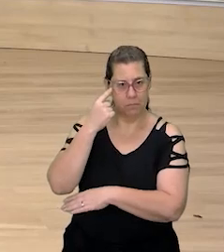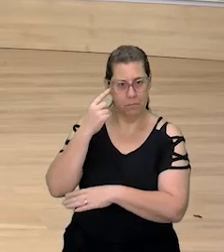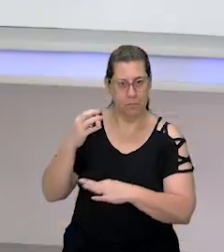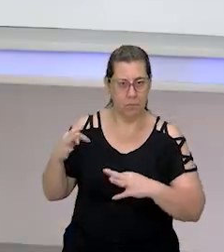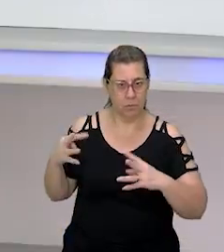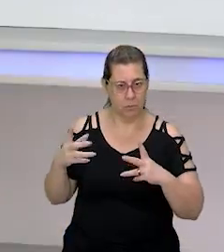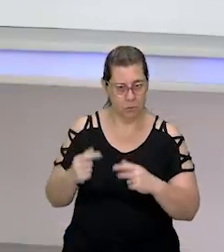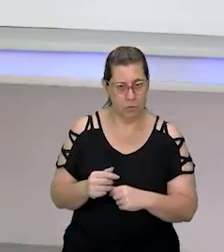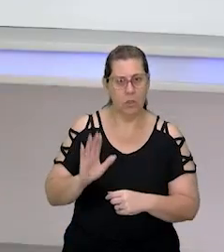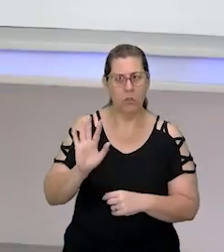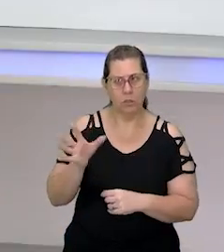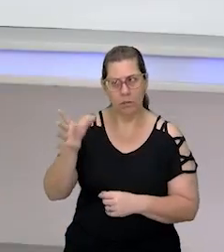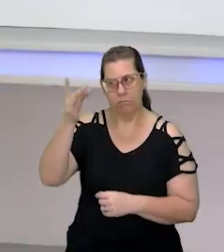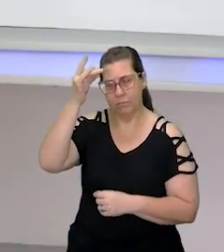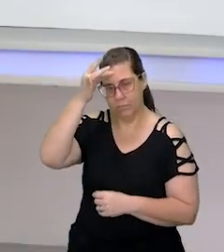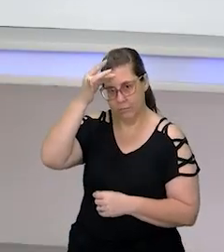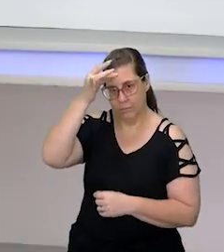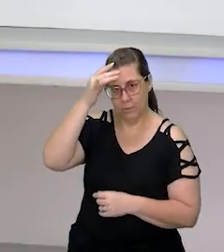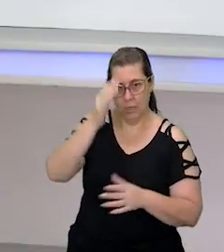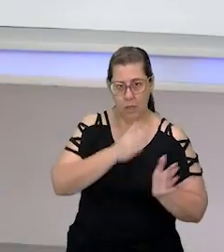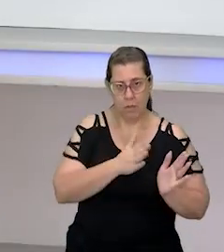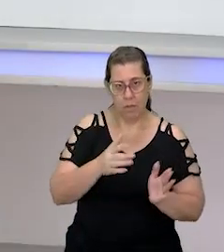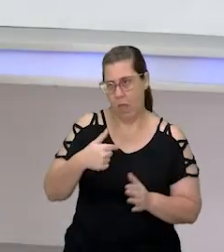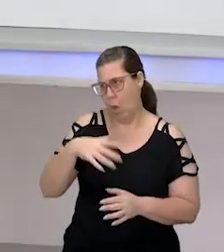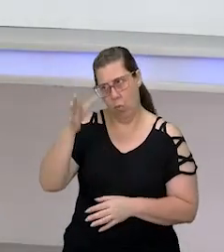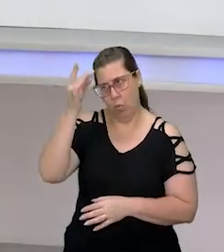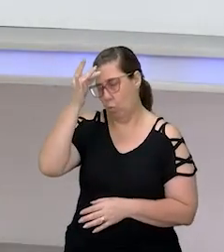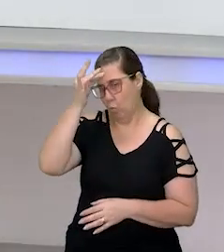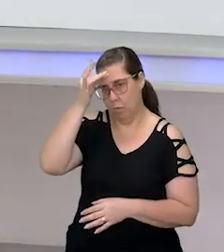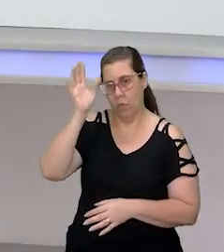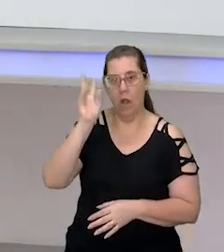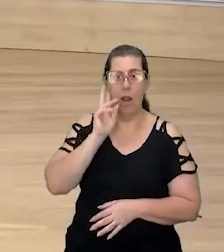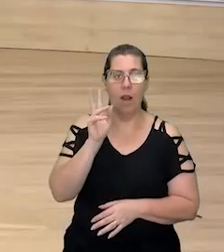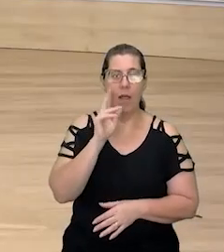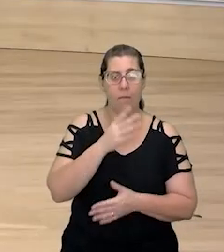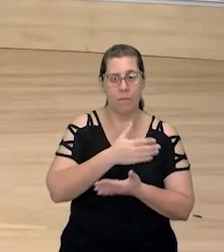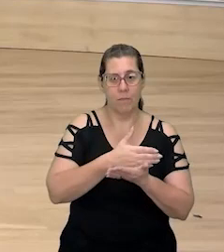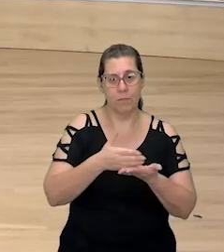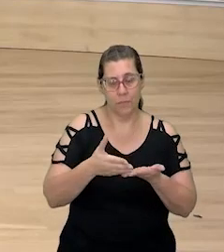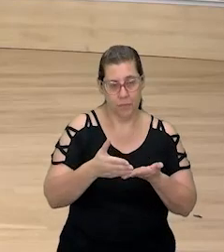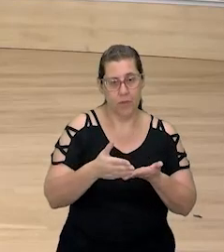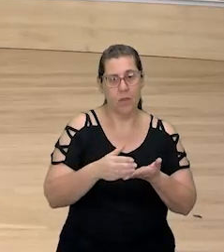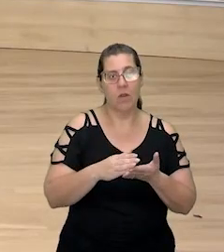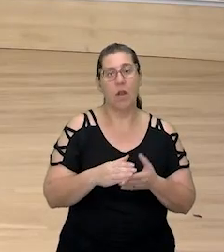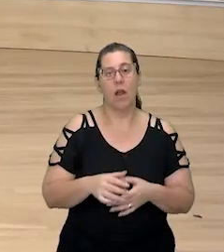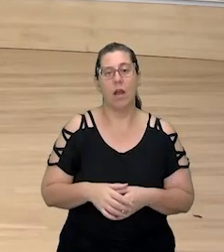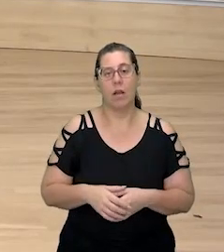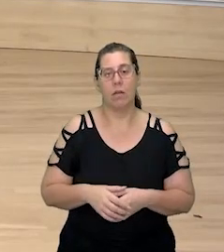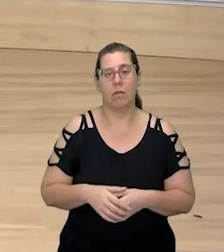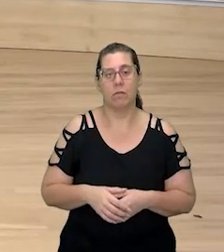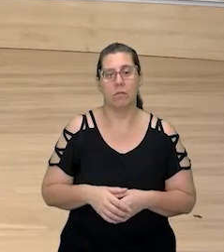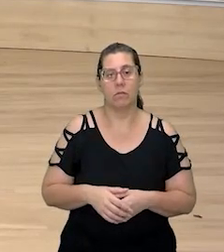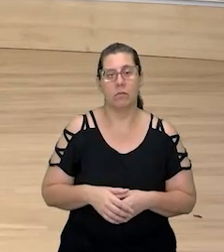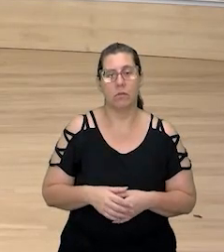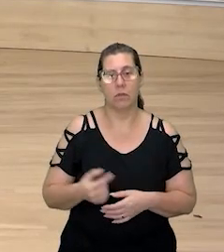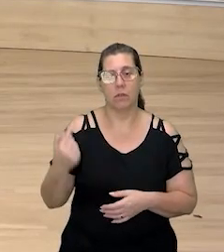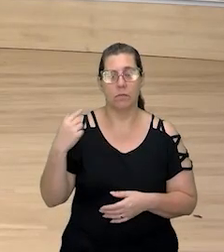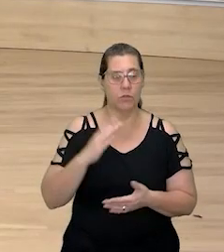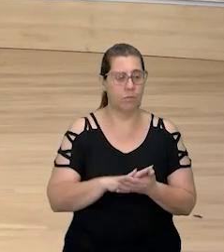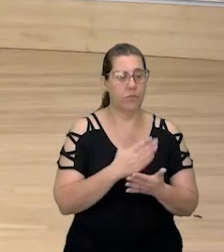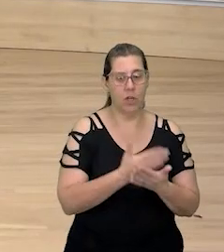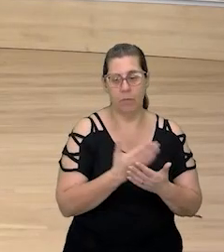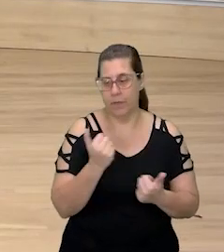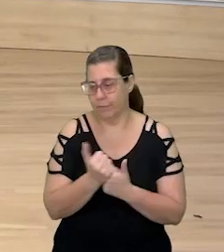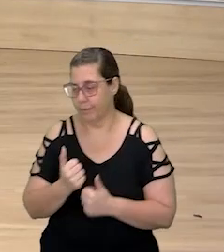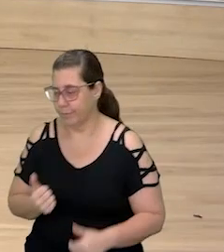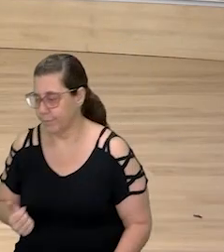narrativa, você já tem uma sequência que eu não decorei. Eu só lembro do começo. E aí veio um de trás, um